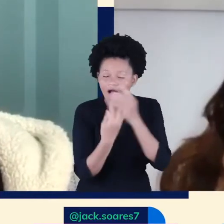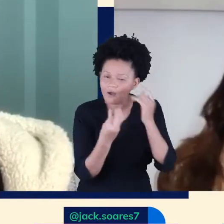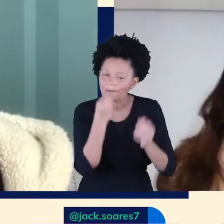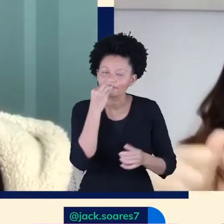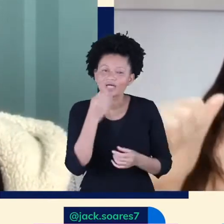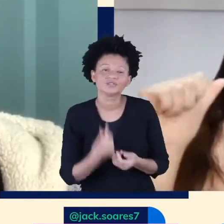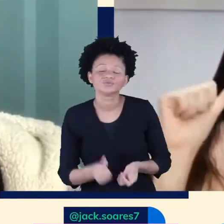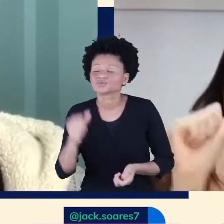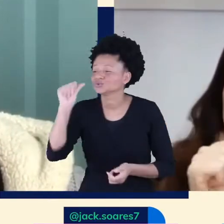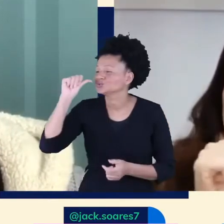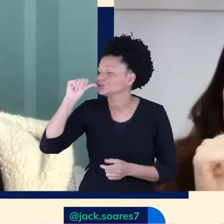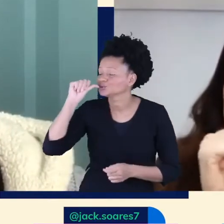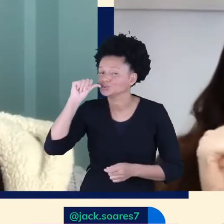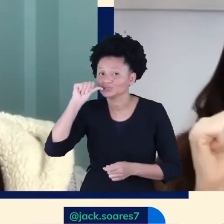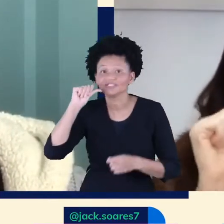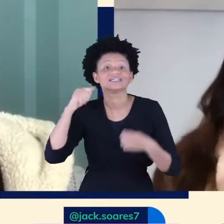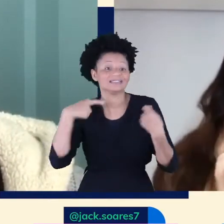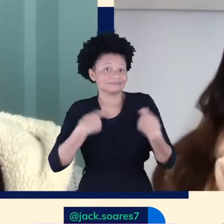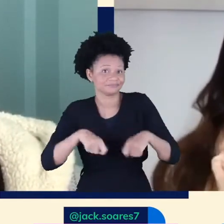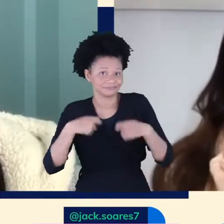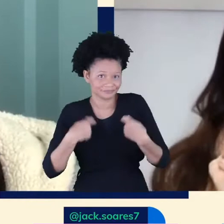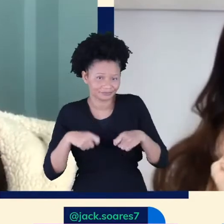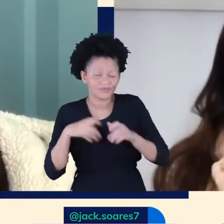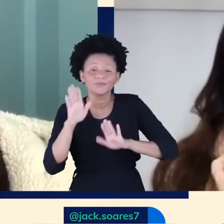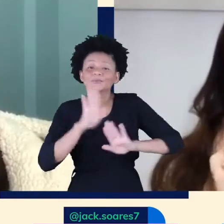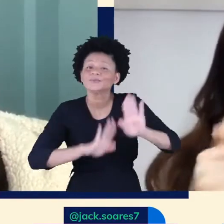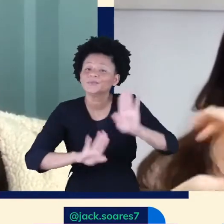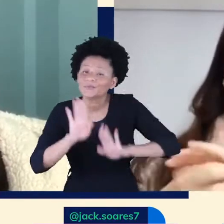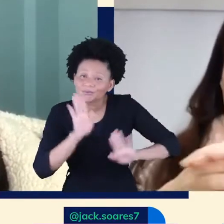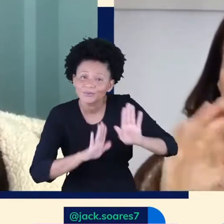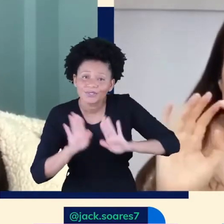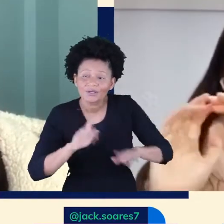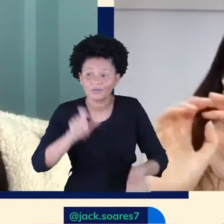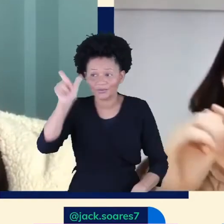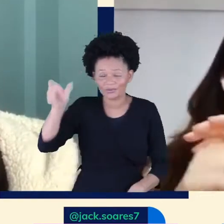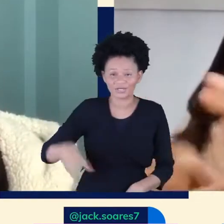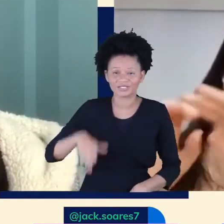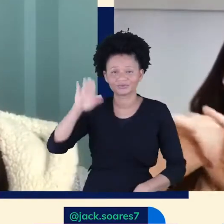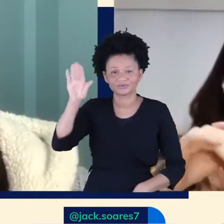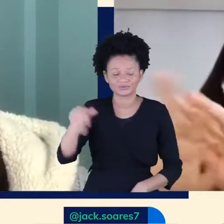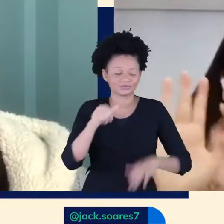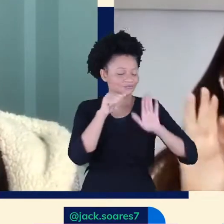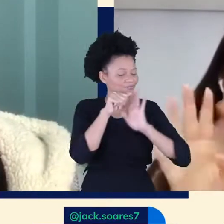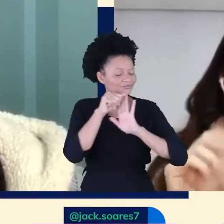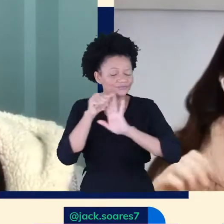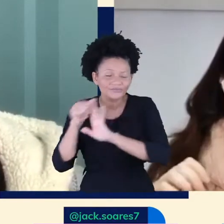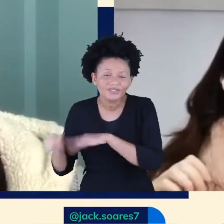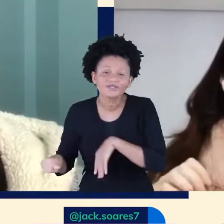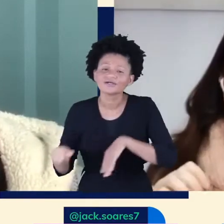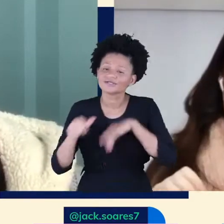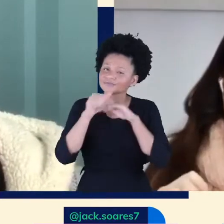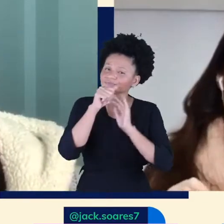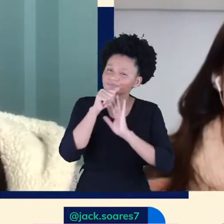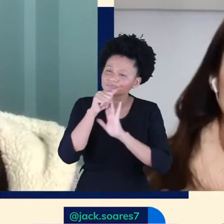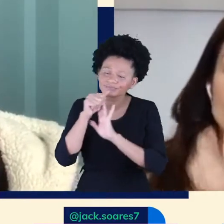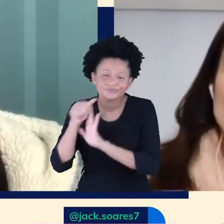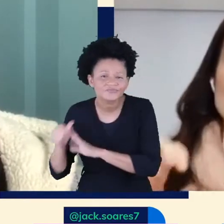a mãozinha, ele chupa o dedo, e isso é necessário. A gente tem que tomar cuidado, que às vezes o adulto tira o tempo todo,